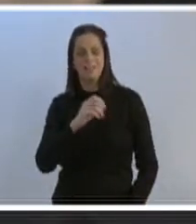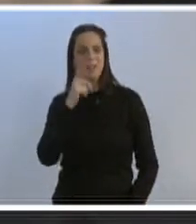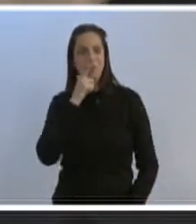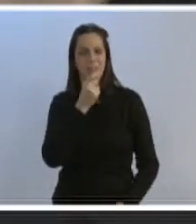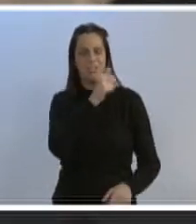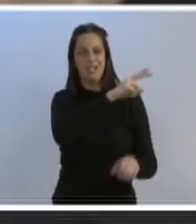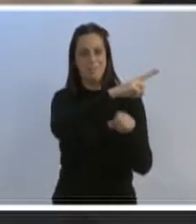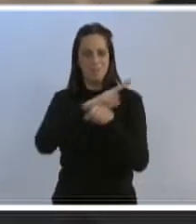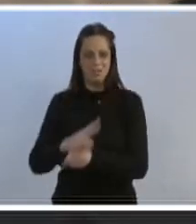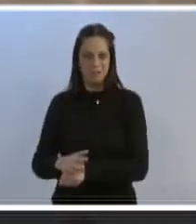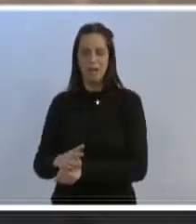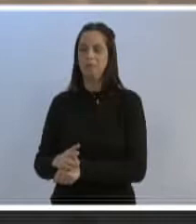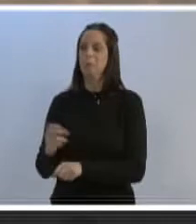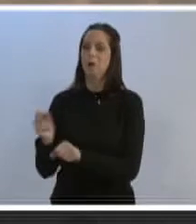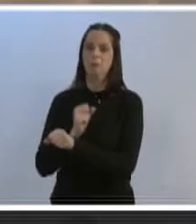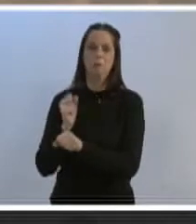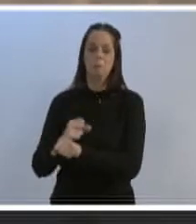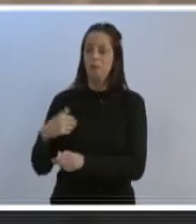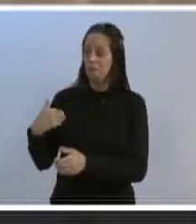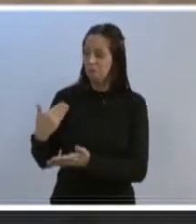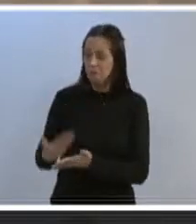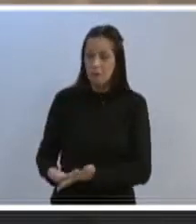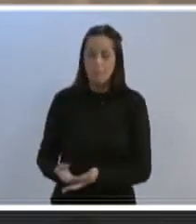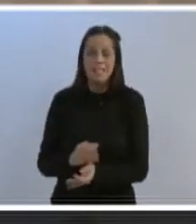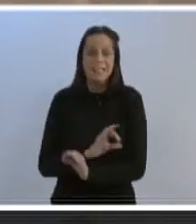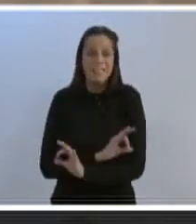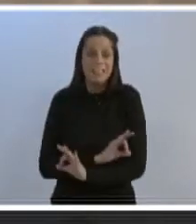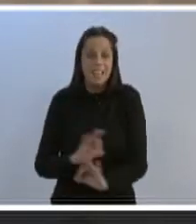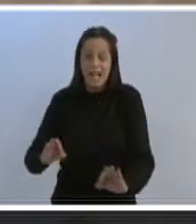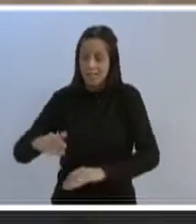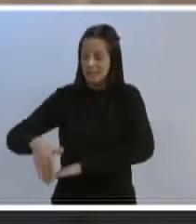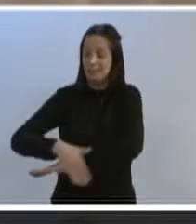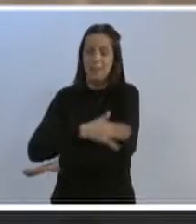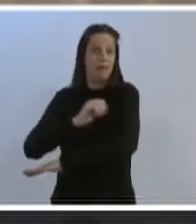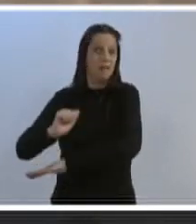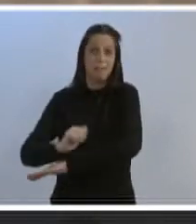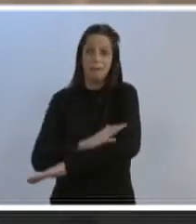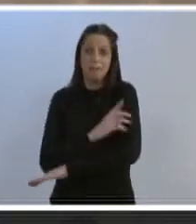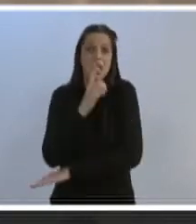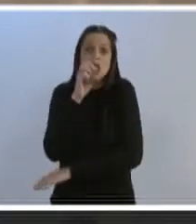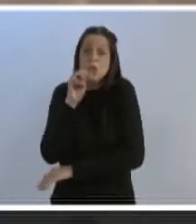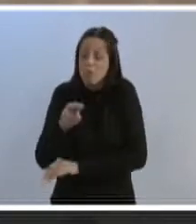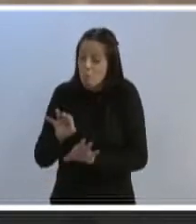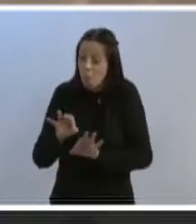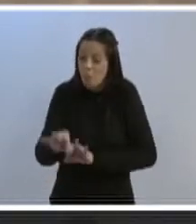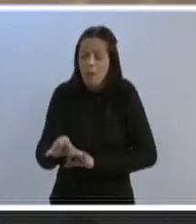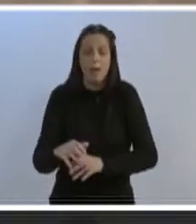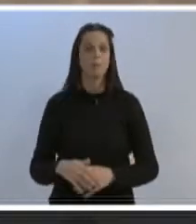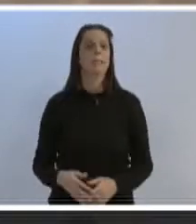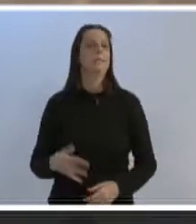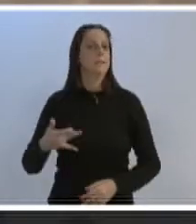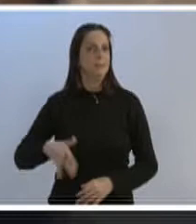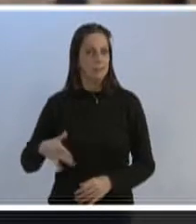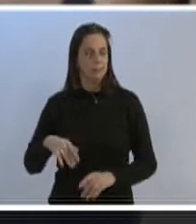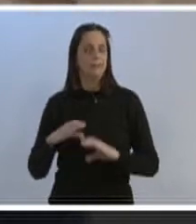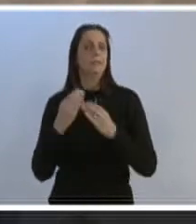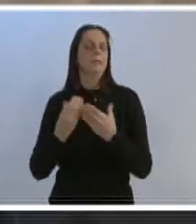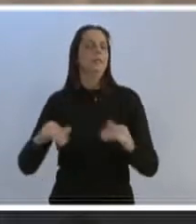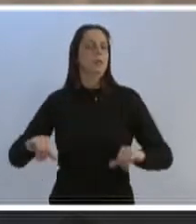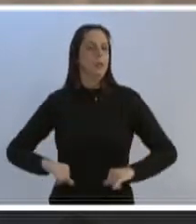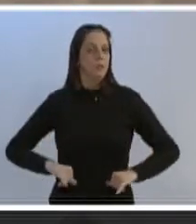em 2019 nenhum método de asfaltos não há ligação importante que tem ali aonde pessoal sofre com a lama com a poeira enfim tão